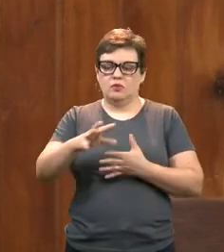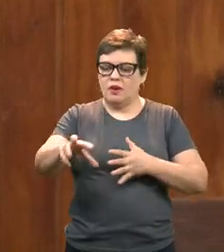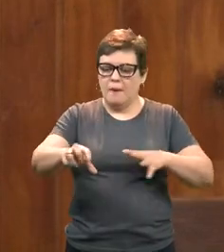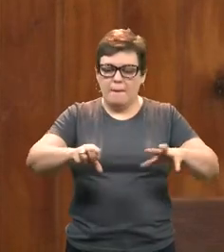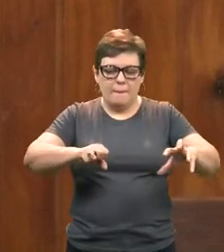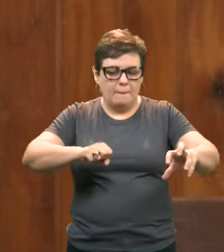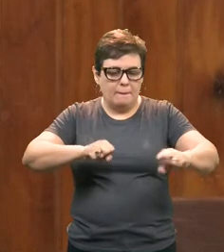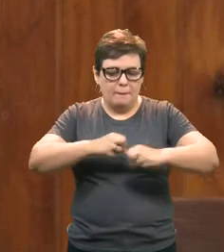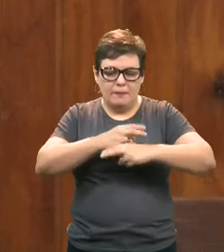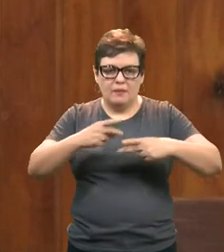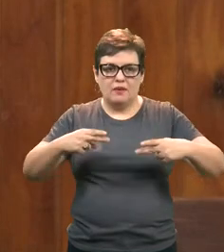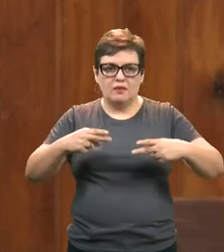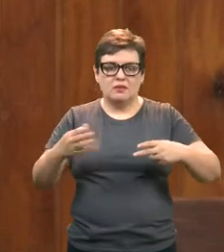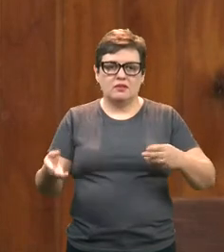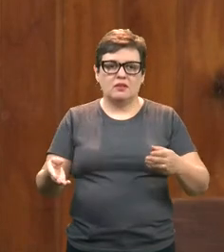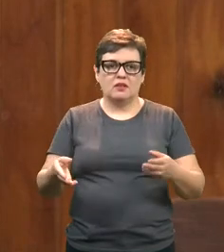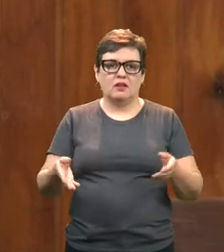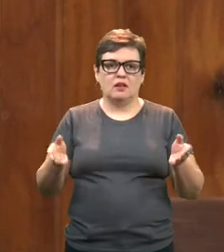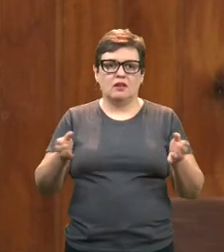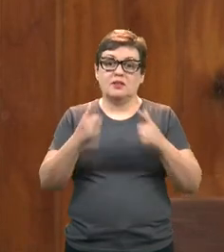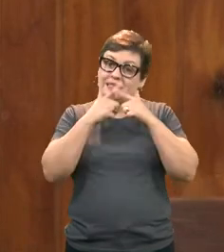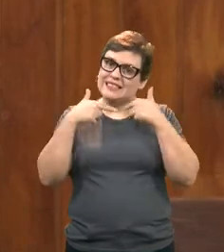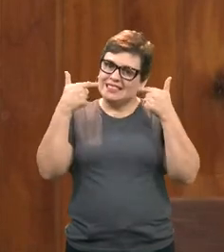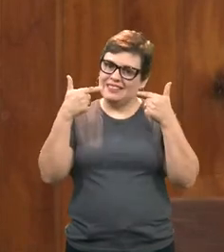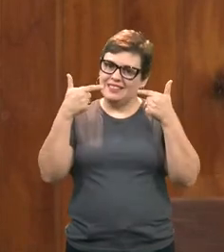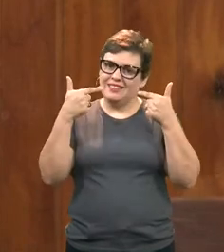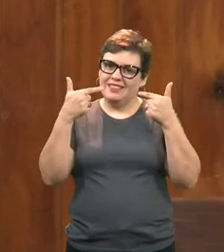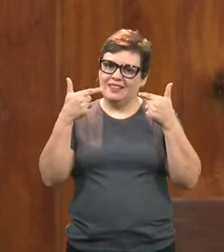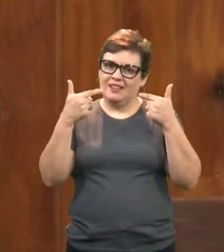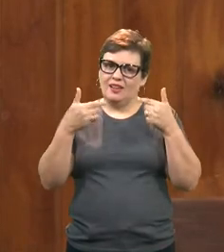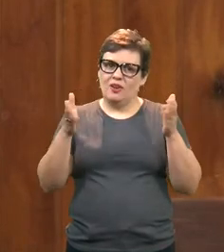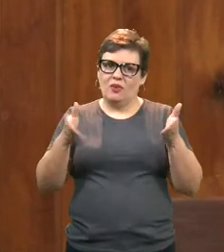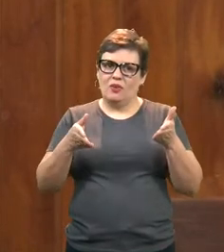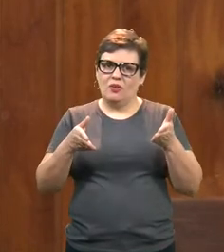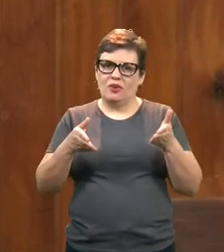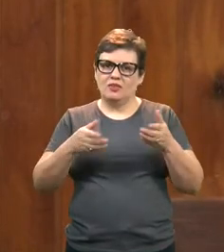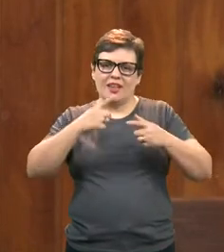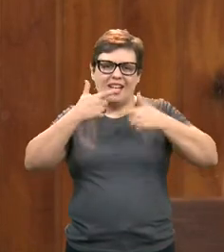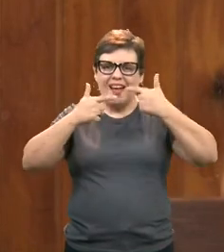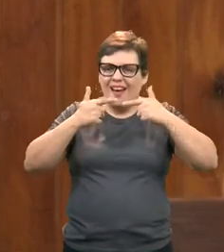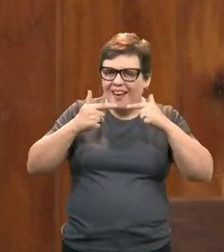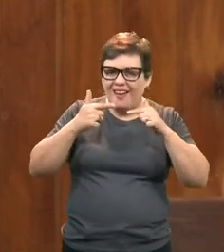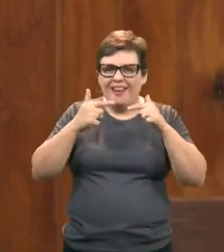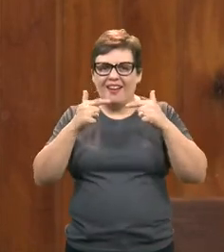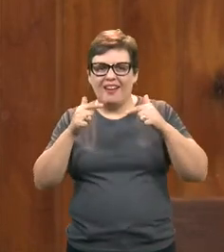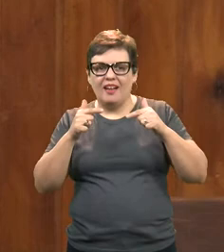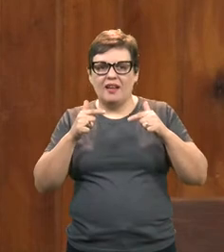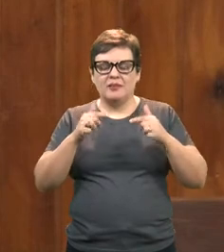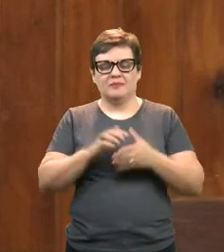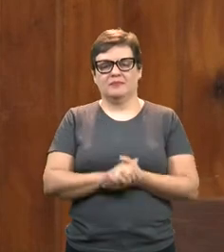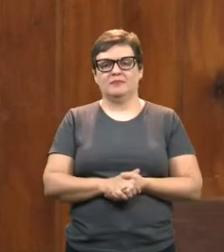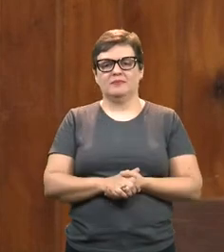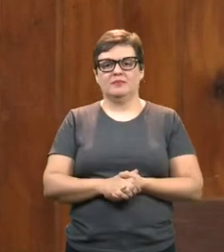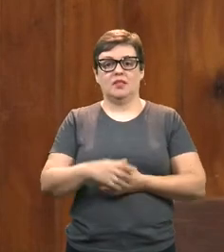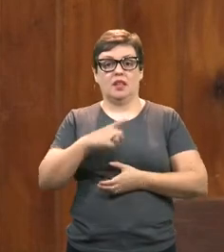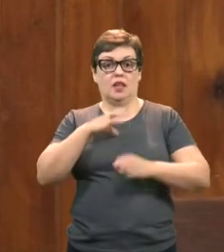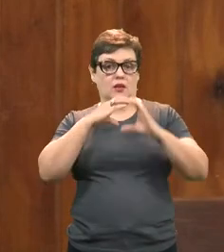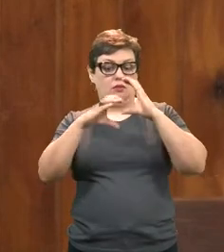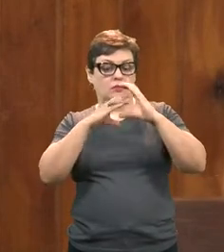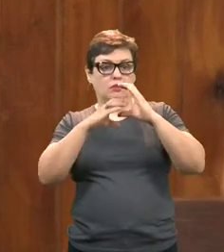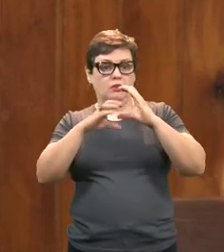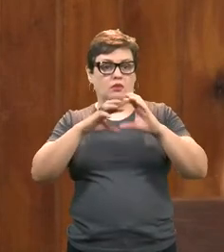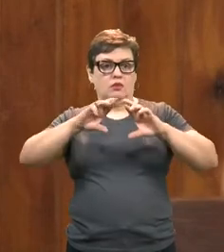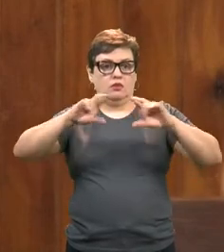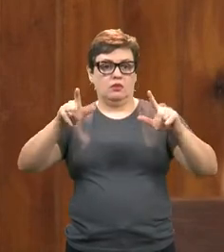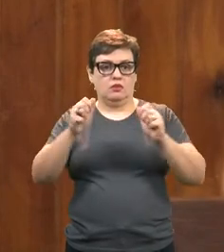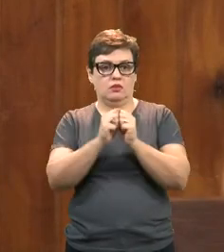a sorrir. Hoje, ele acordou dando gargalhada. O Matheus, hoje, tem uma comunicação diferente